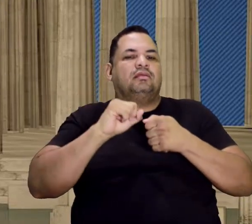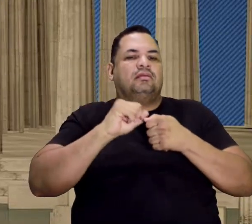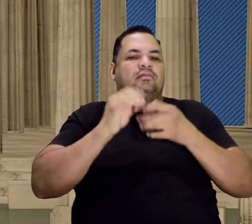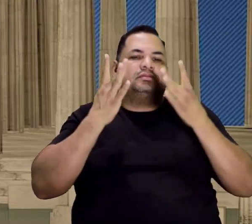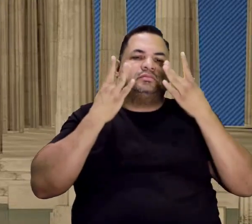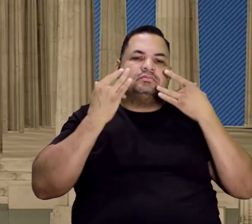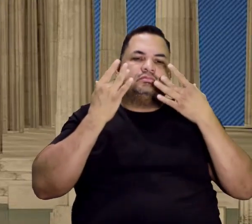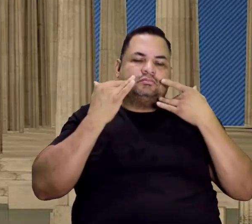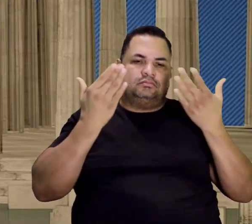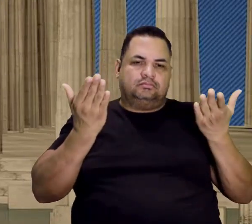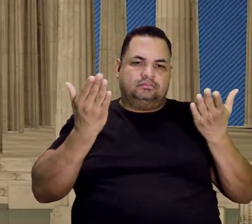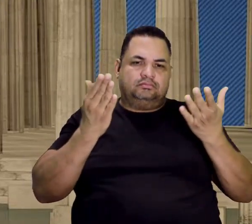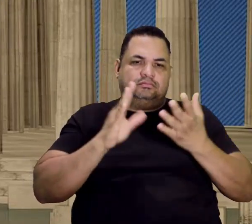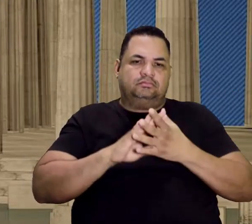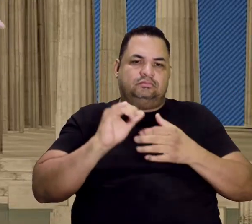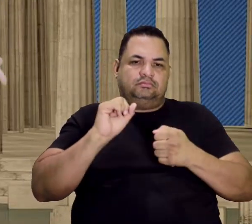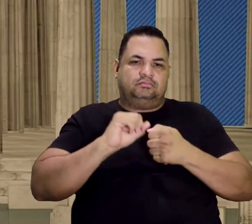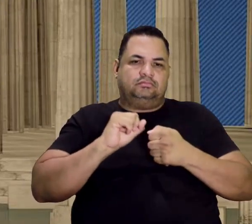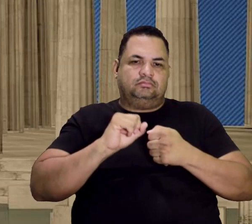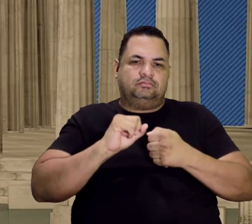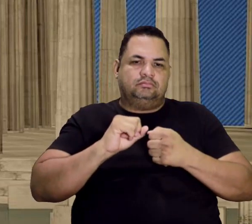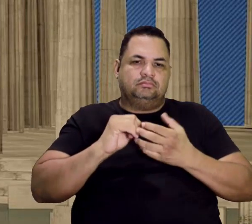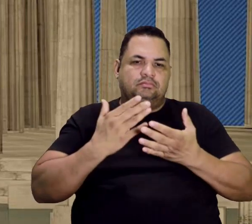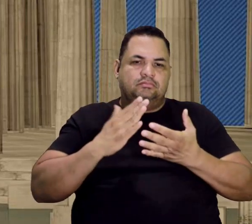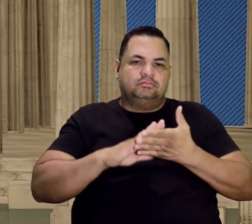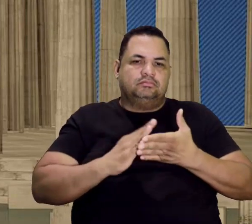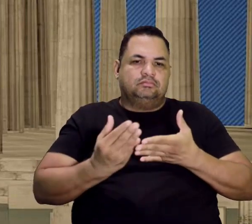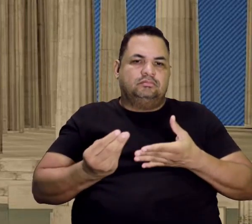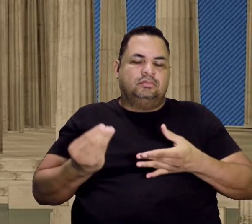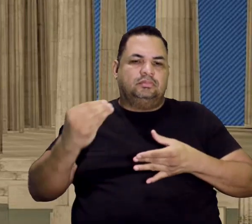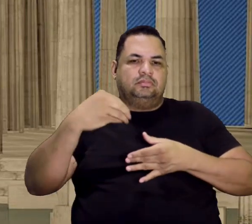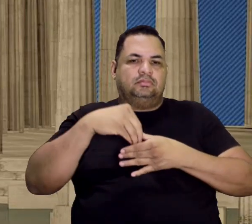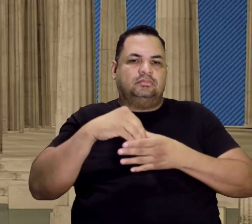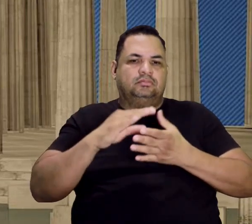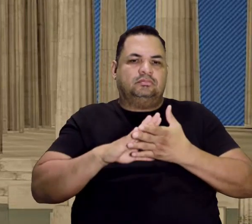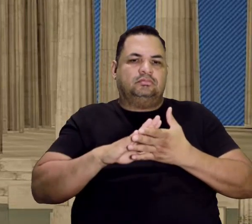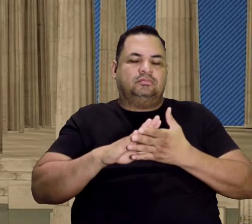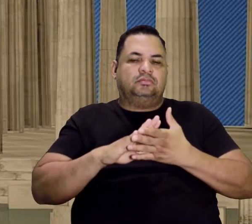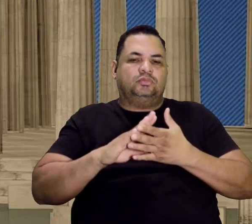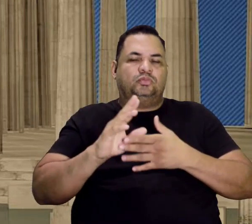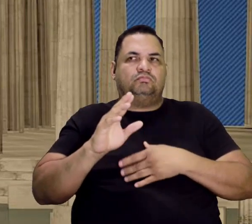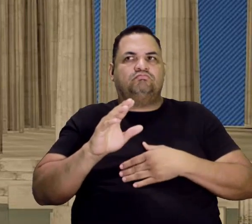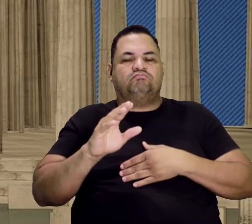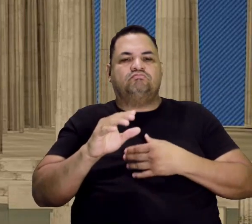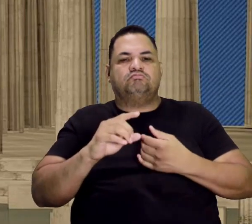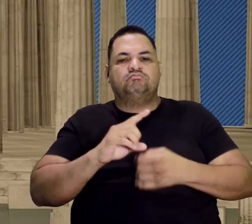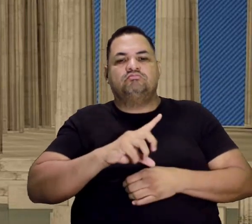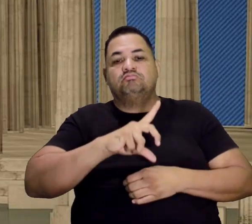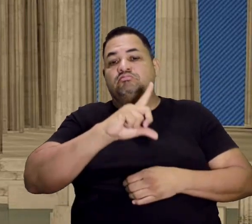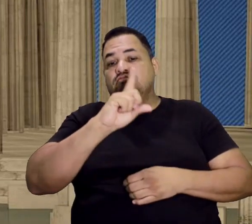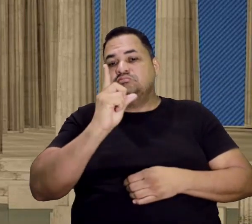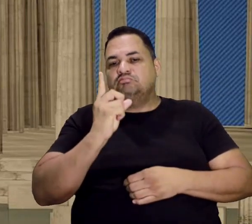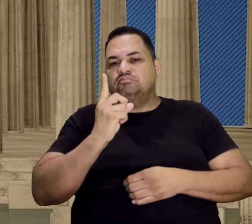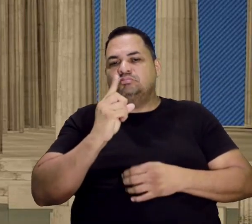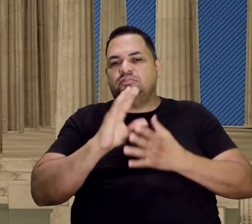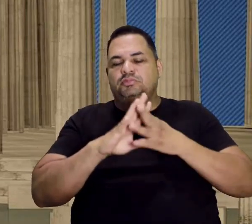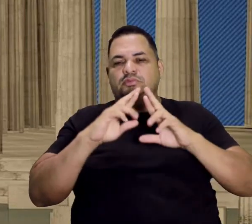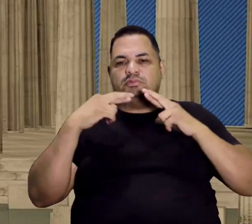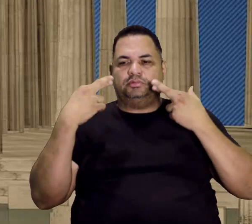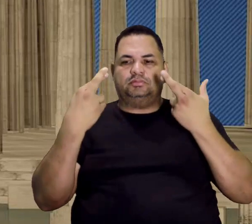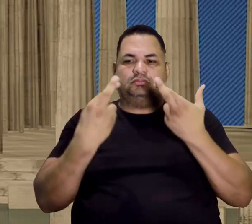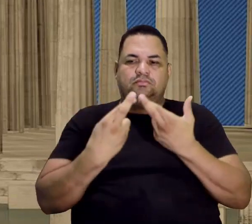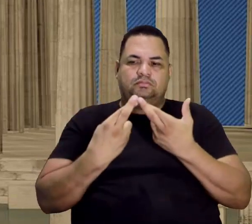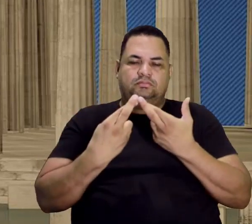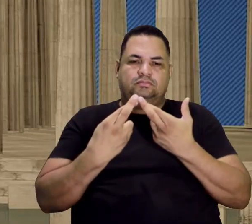o teatro? Então vocês fizeram todo aquele contexto. Vamos pegar um dia e nos